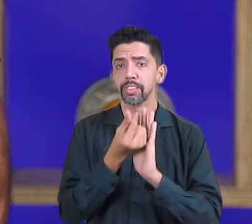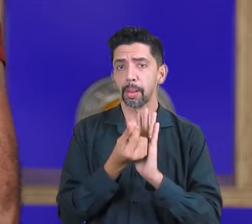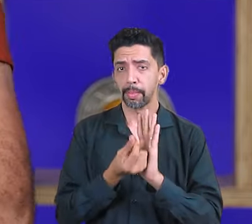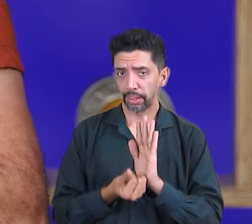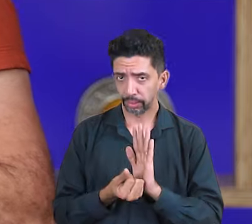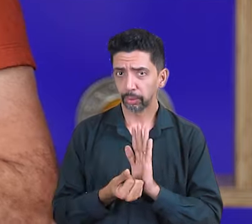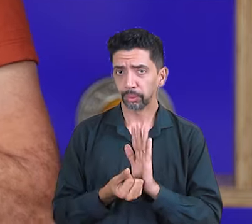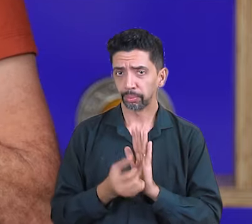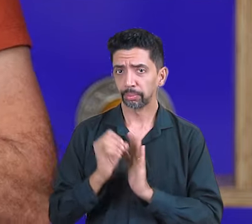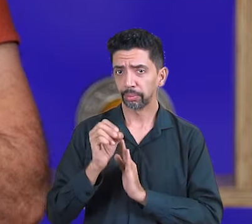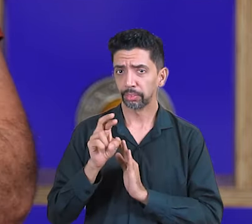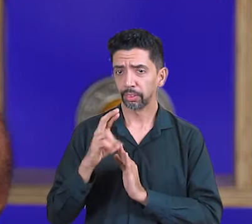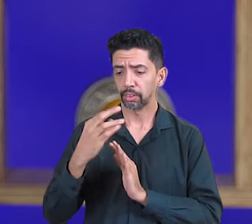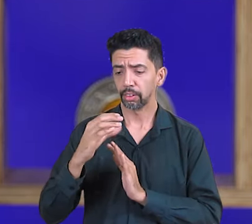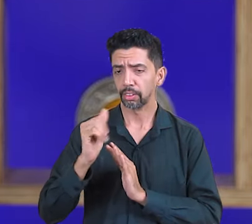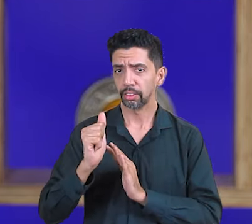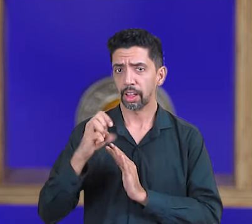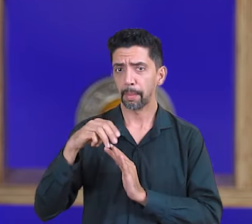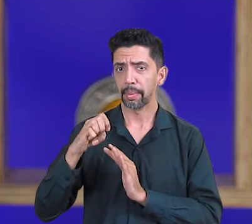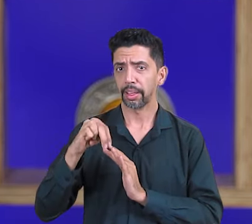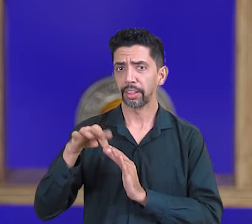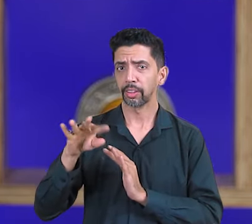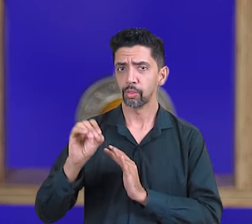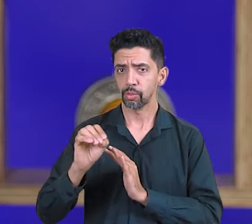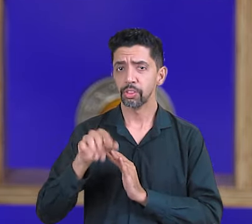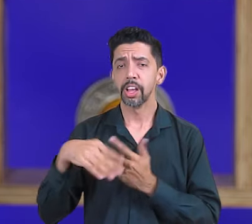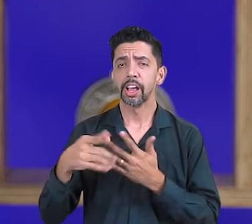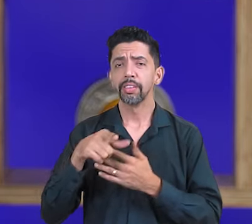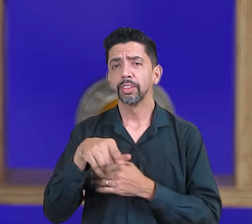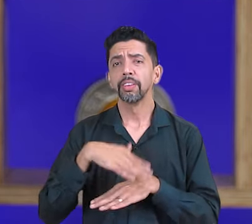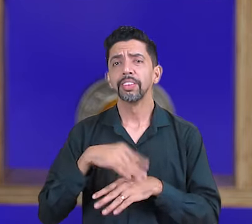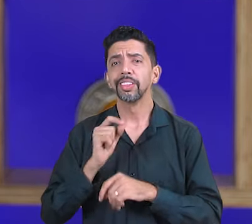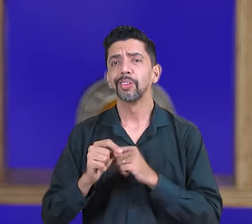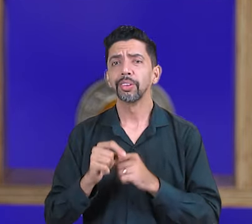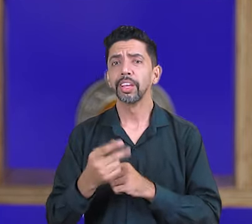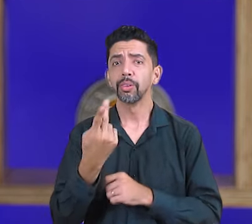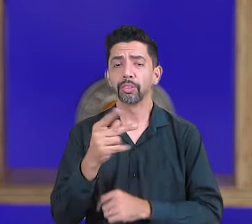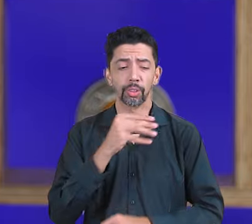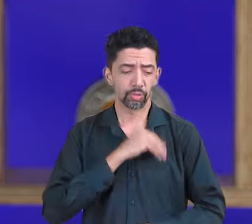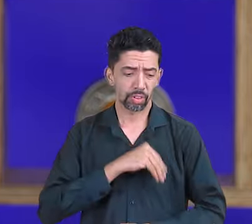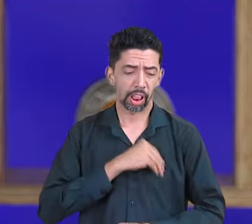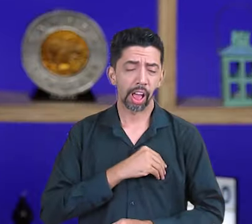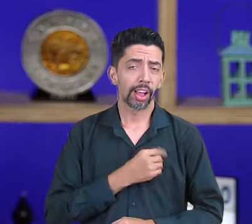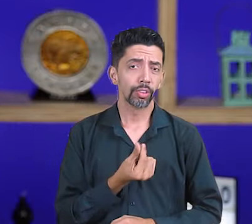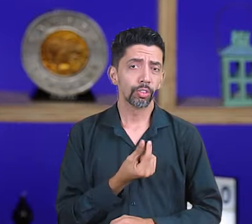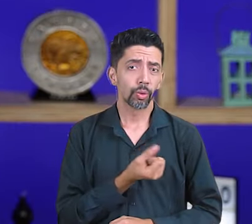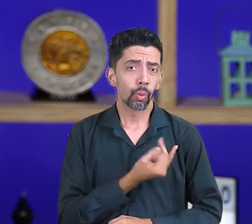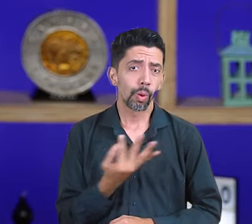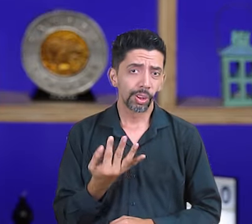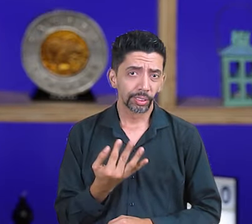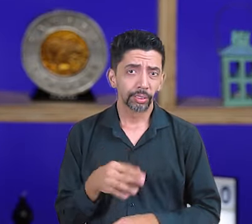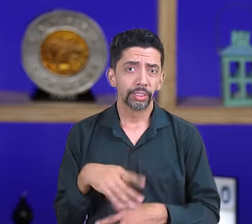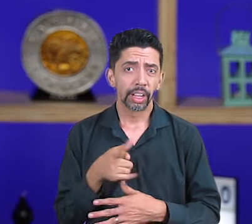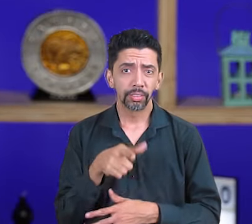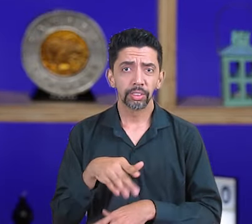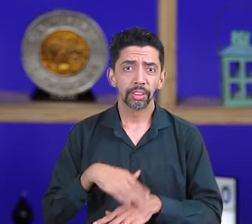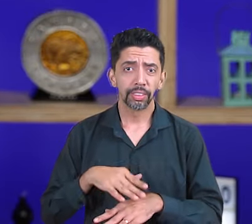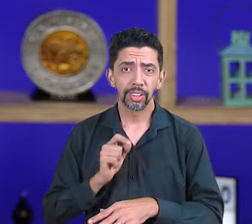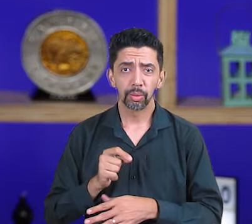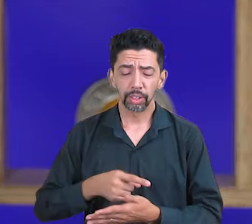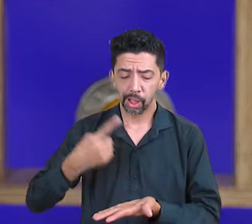e vai priorizar estas prestações que você fez o acordo com o seu credor. Ou ainda, você vai